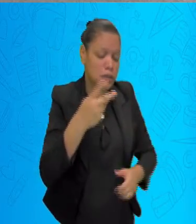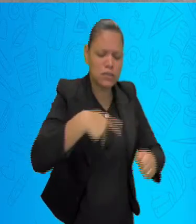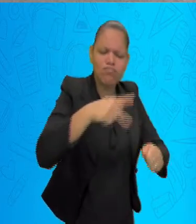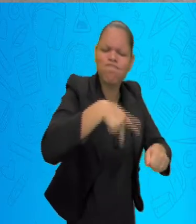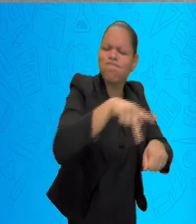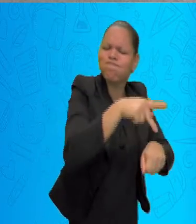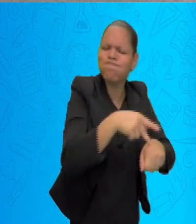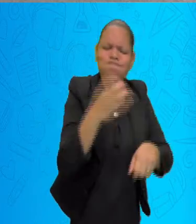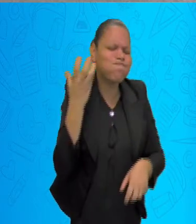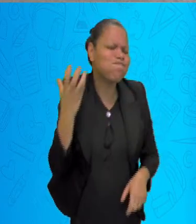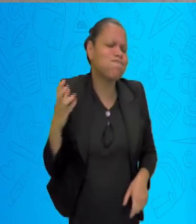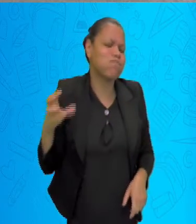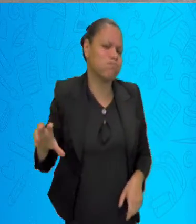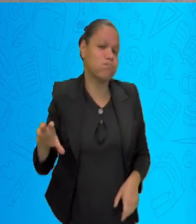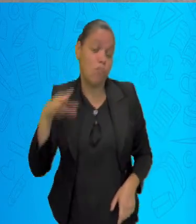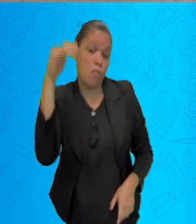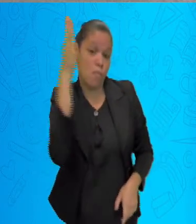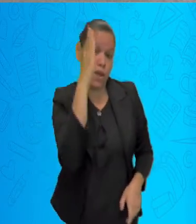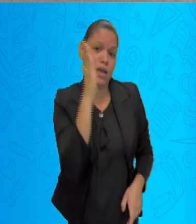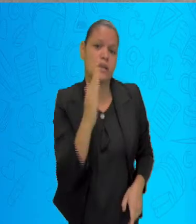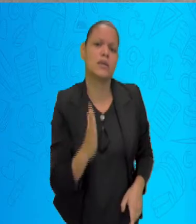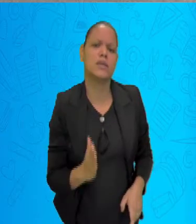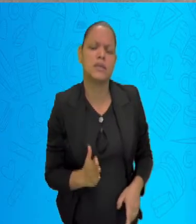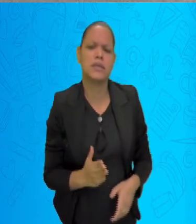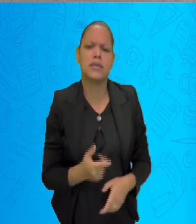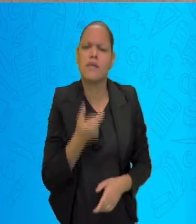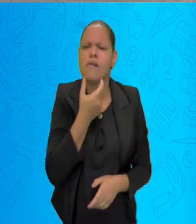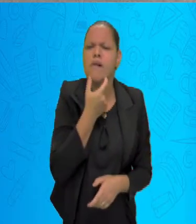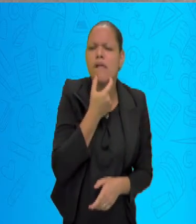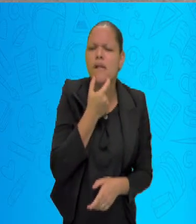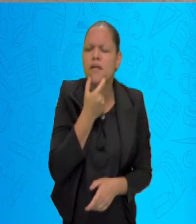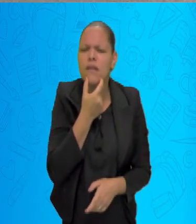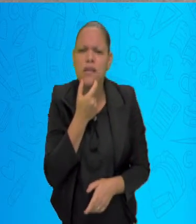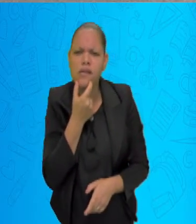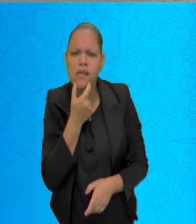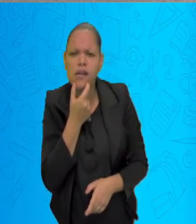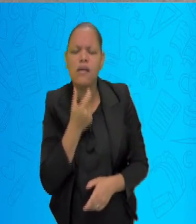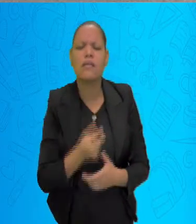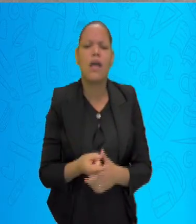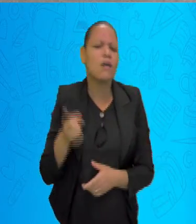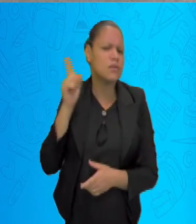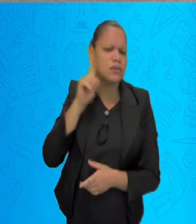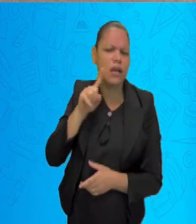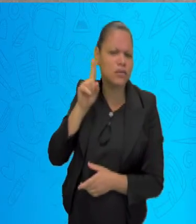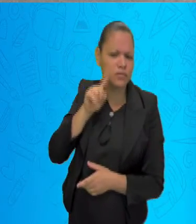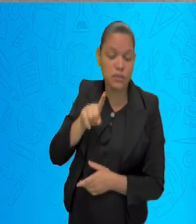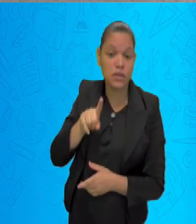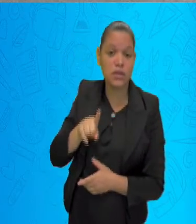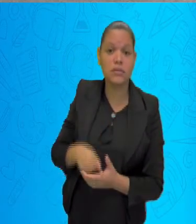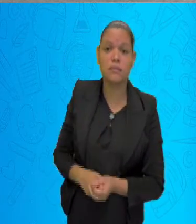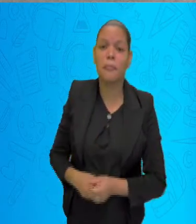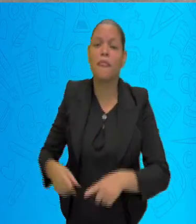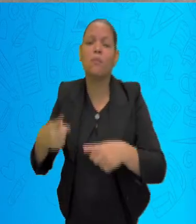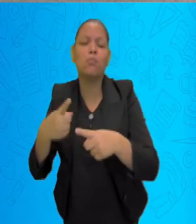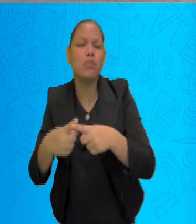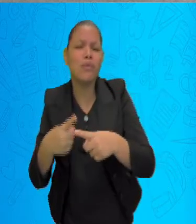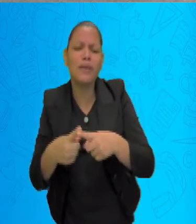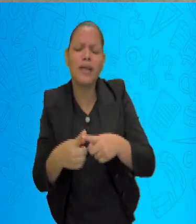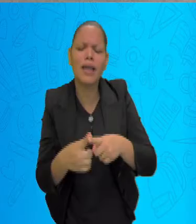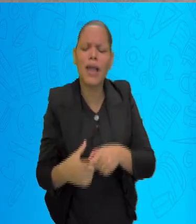O recém-formado Império Brasileiro não tinha interesse em apoiar os ideais liberais e